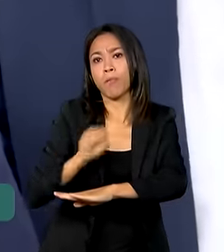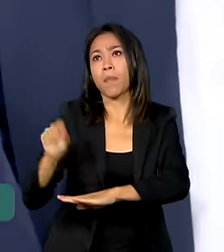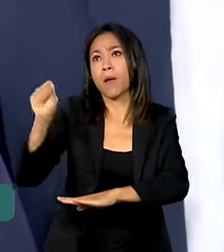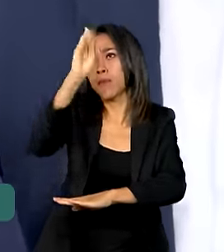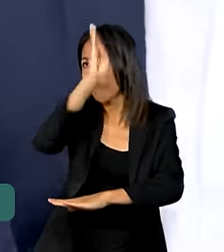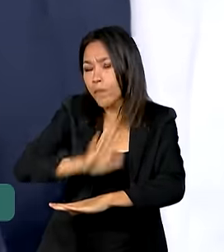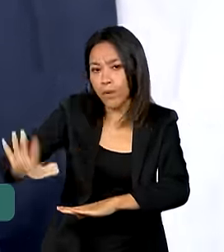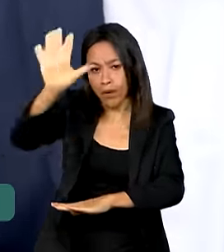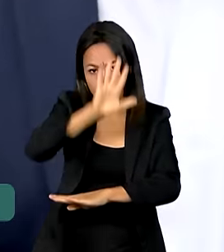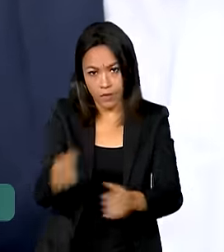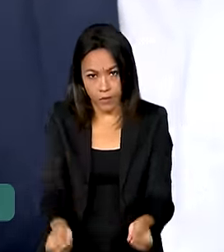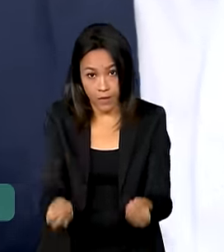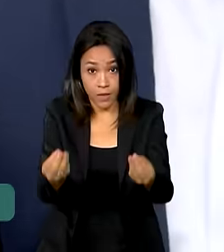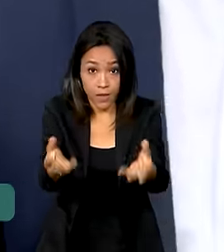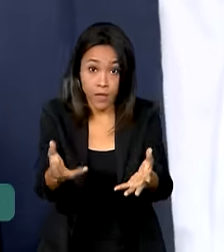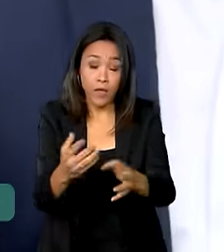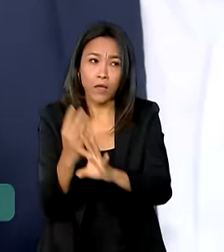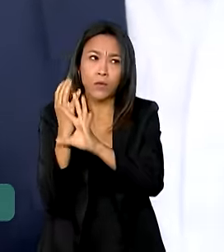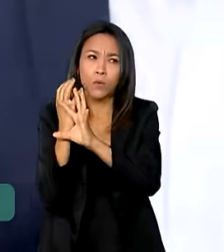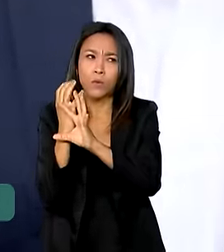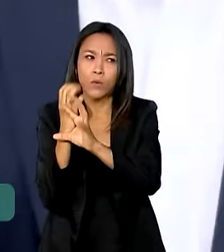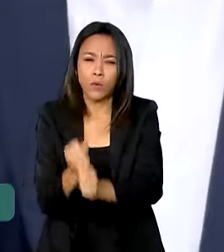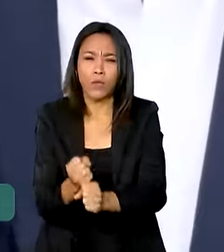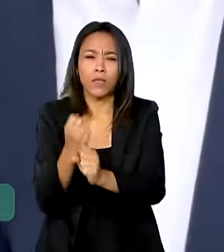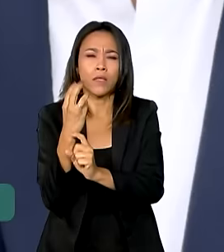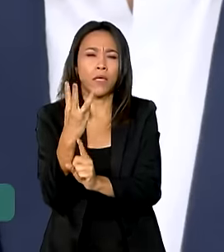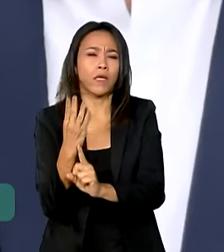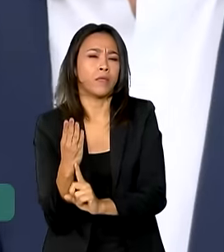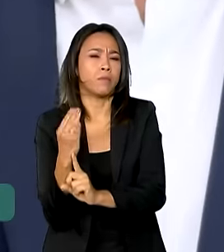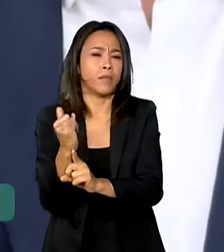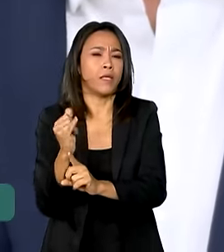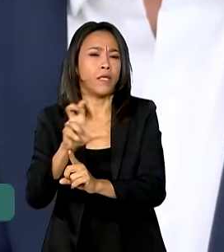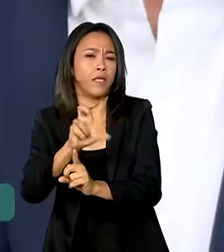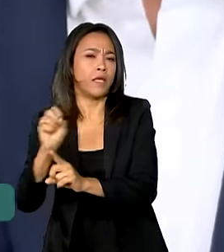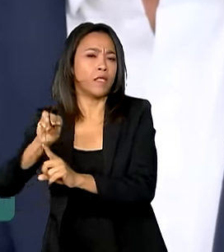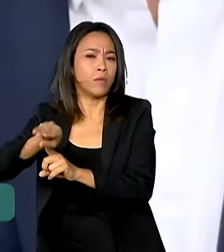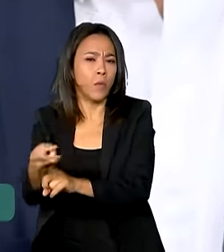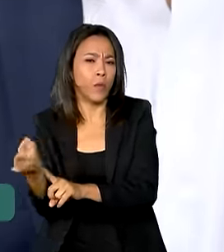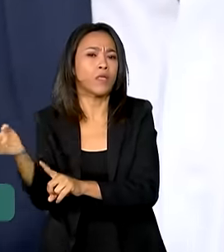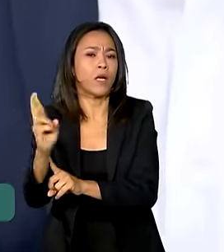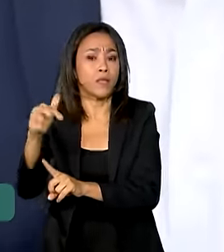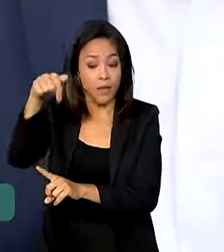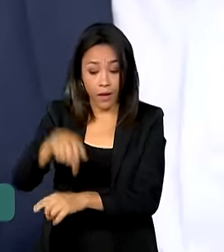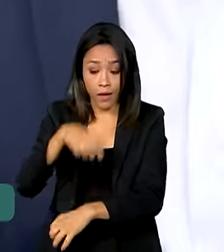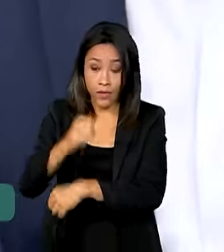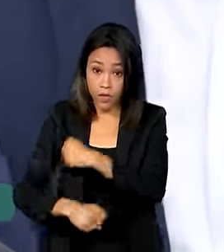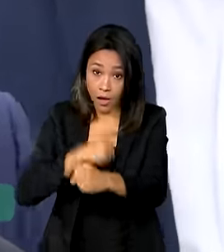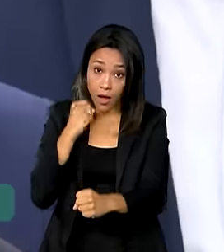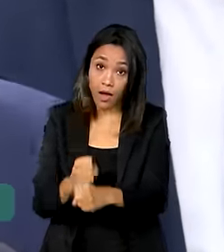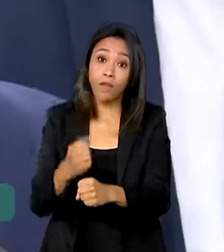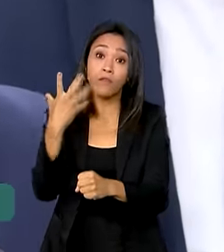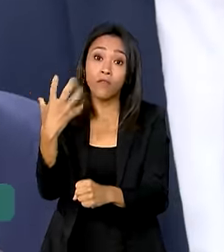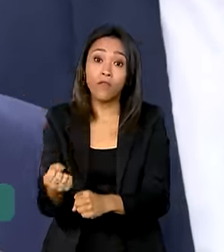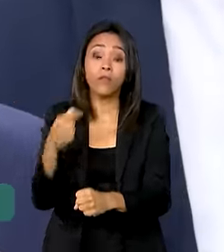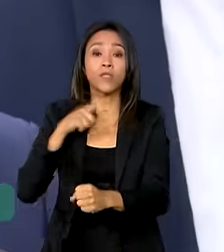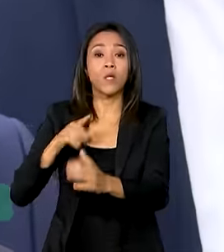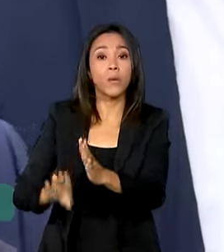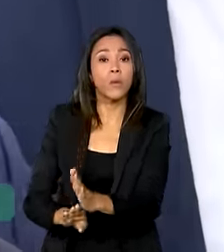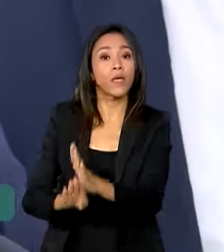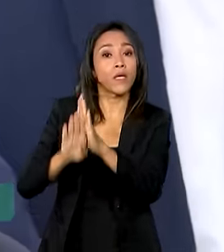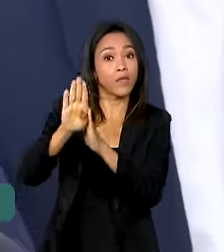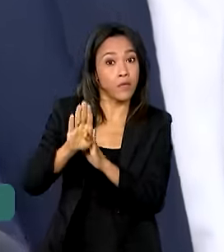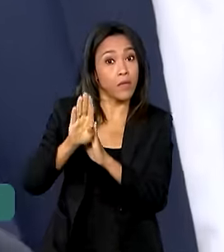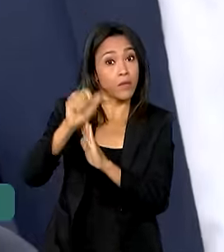país, investimentos na ordem de quase 3 bilhões e meio de reais. Esse ano vamos ter um crescimento na aviação